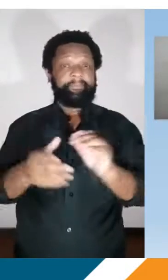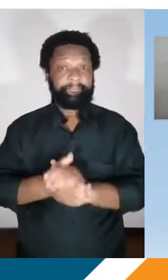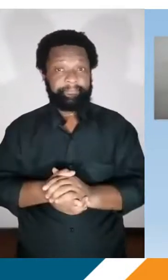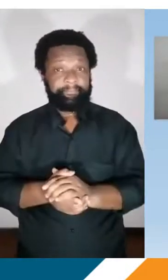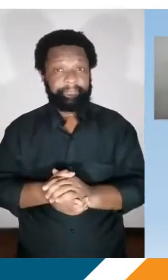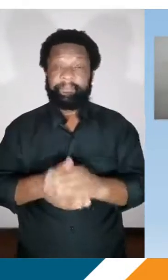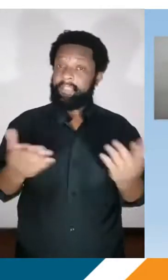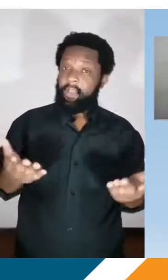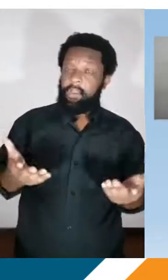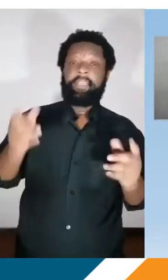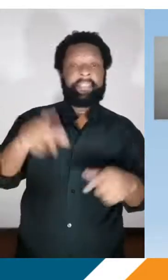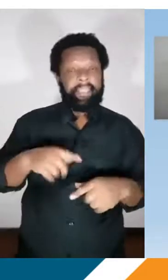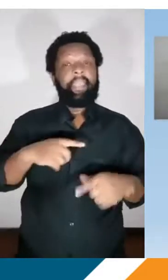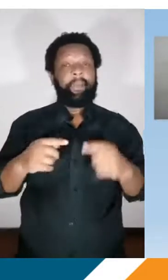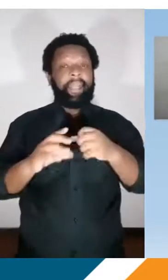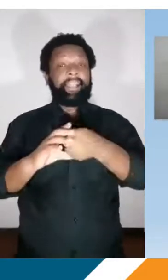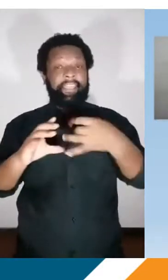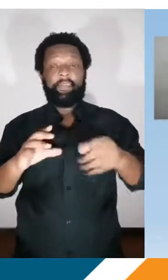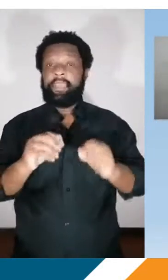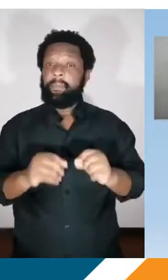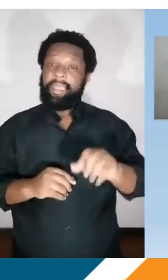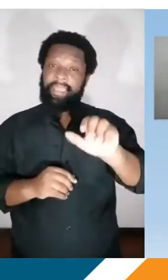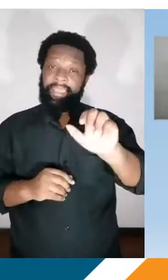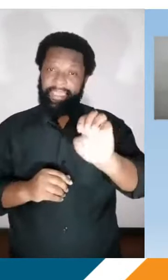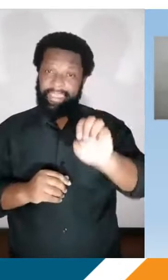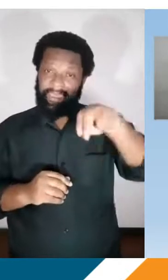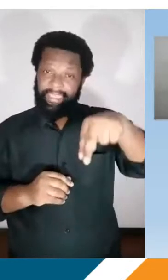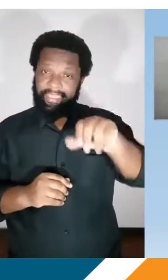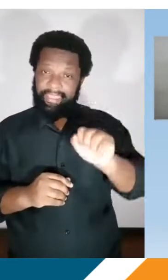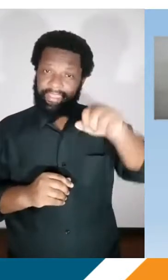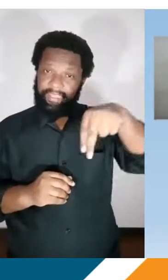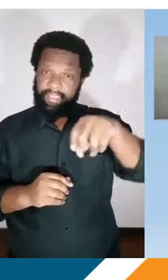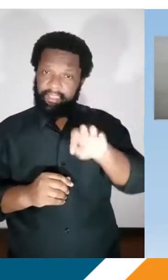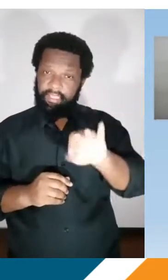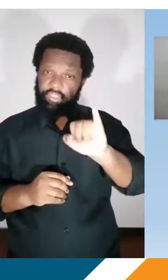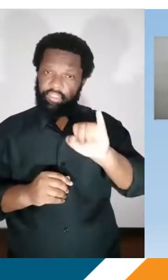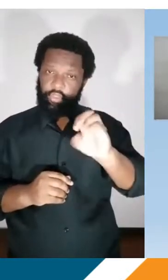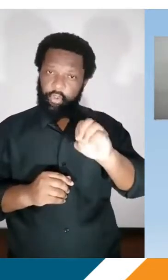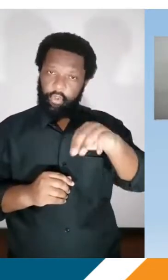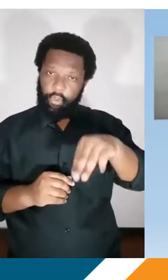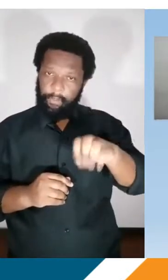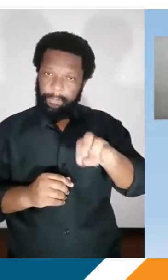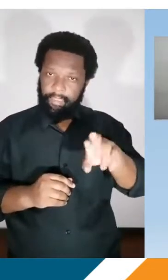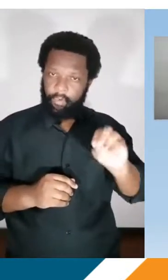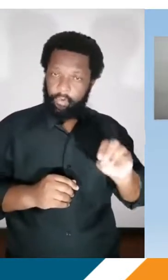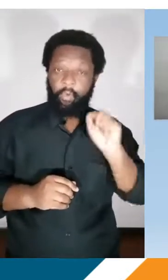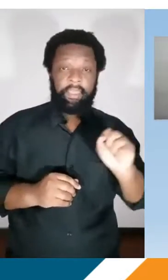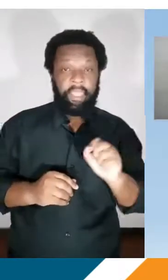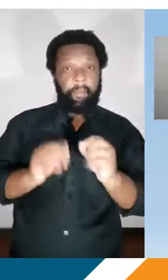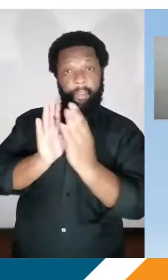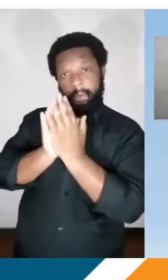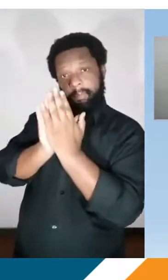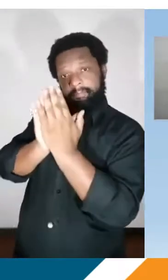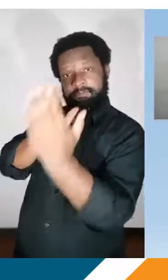ser diferentes. Então, isso caracteriza um enantiômero. Então, quero dizer o seguinte: uma